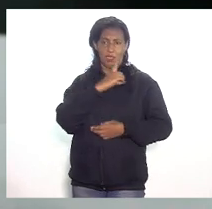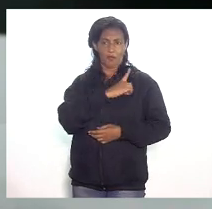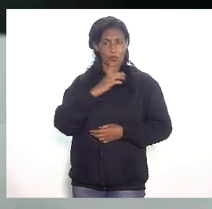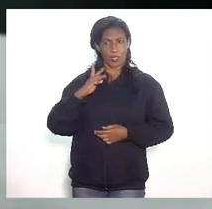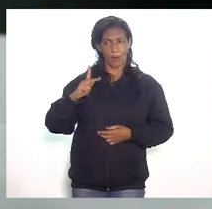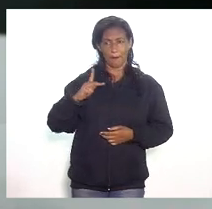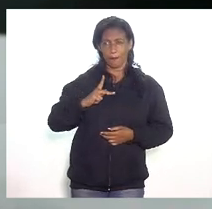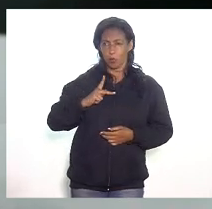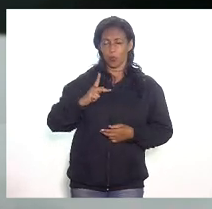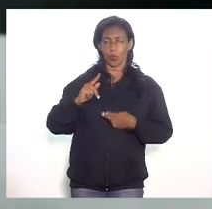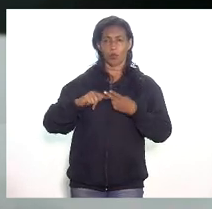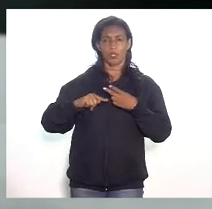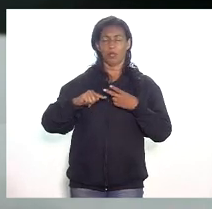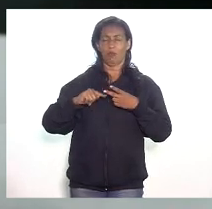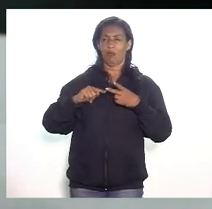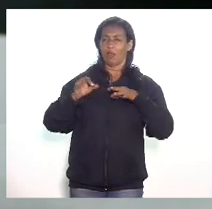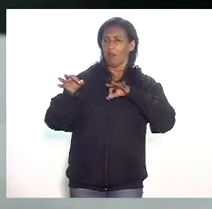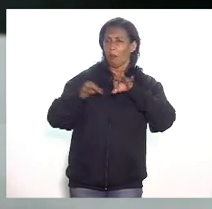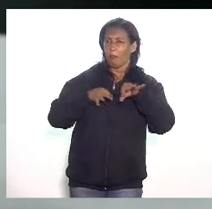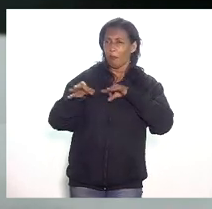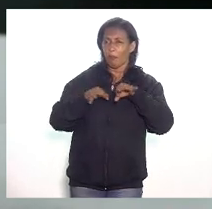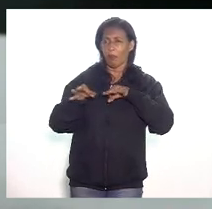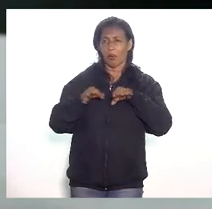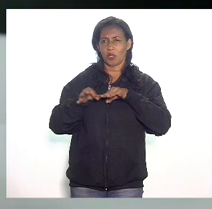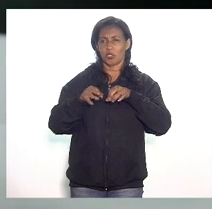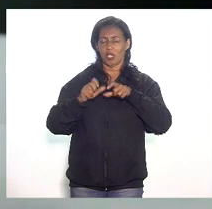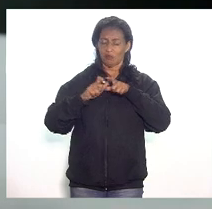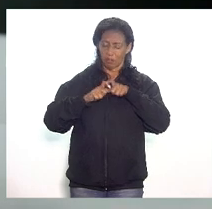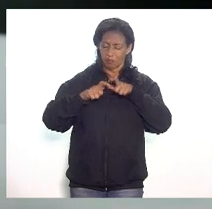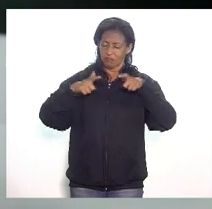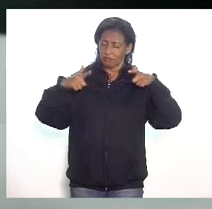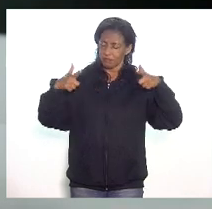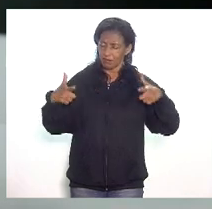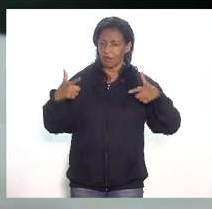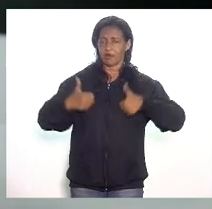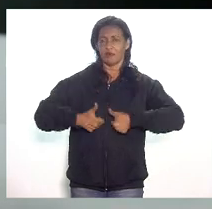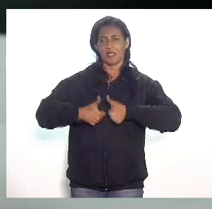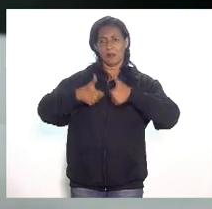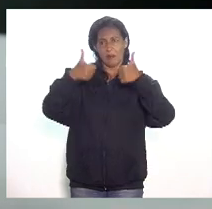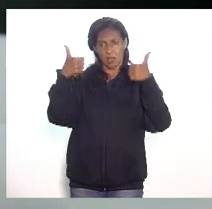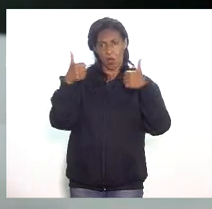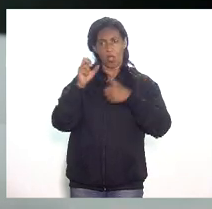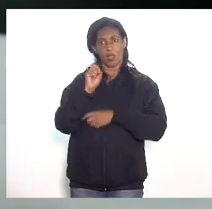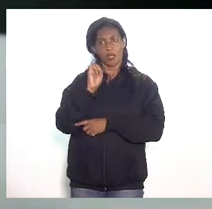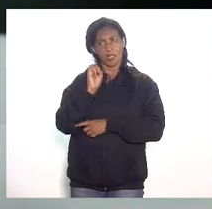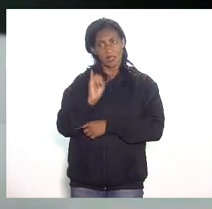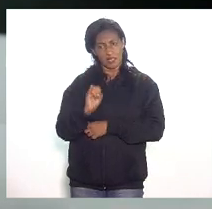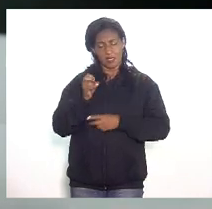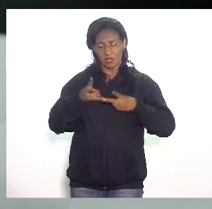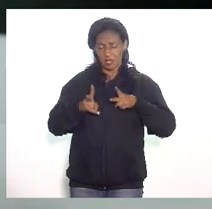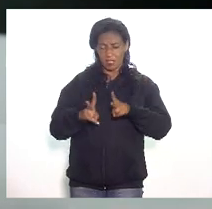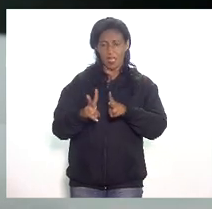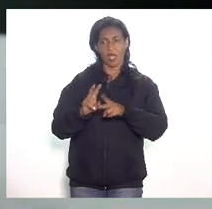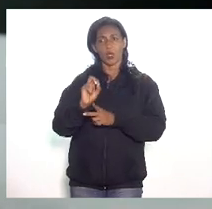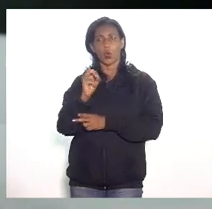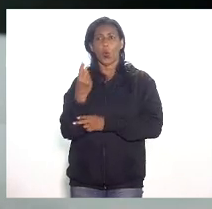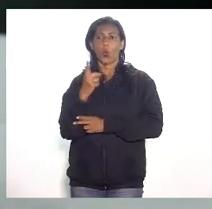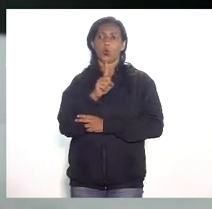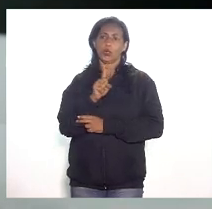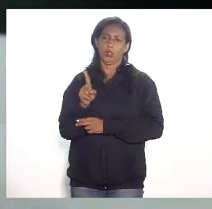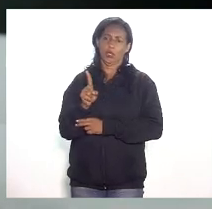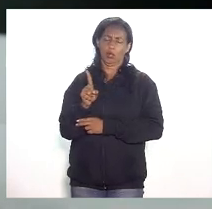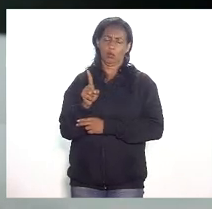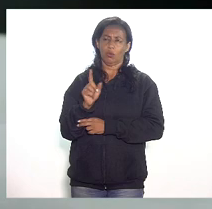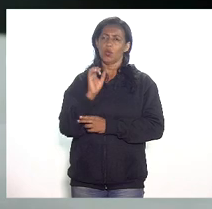mais em cima desse projeto e aprimorá-lo e decidir se a gente deve dar seguimento ou não a essa iniciativa do Poder Judiciário.